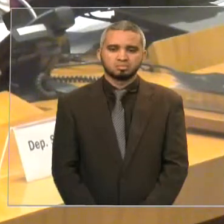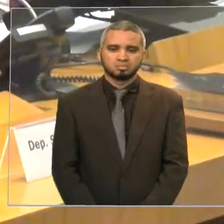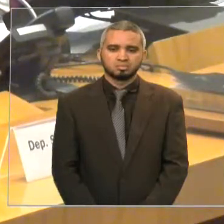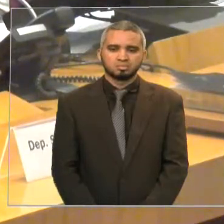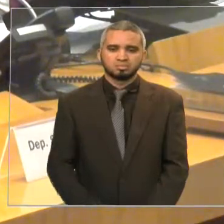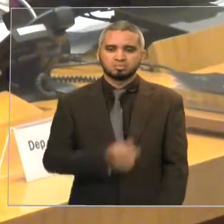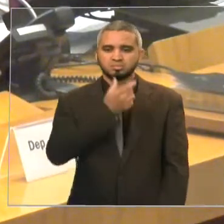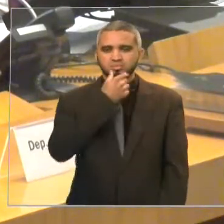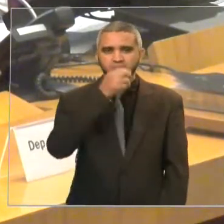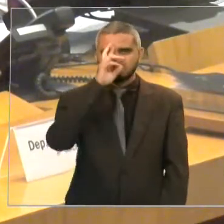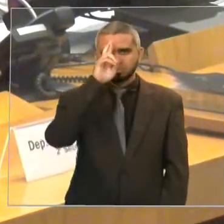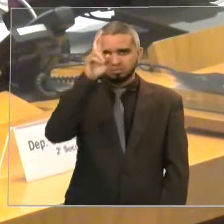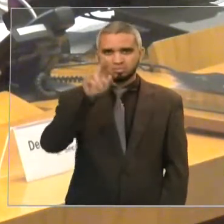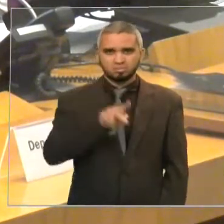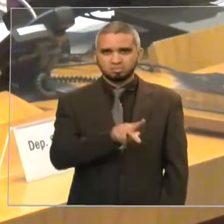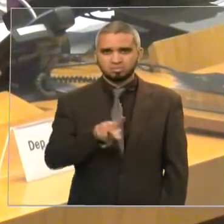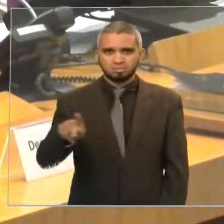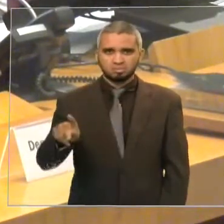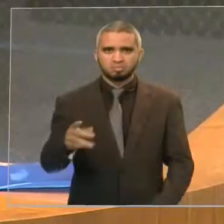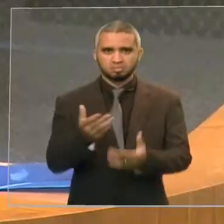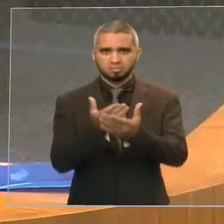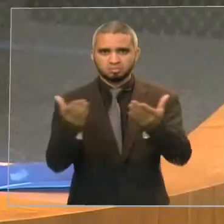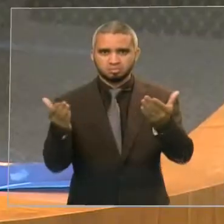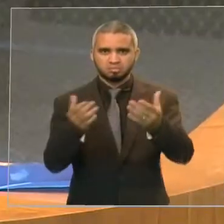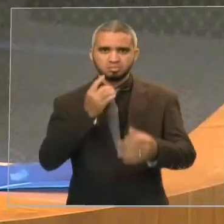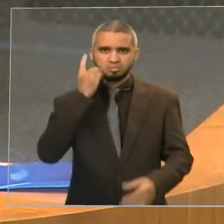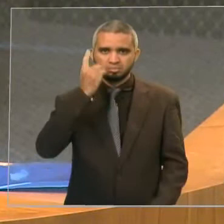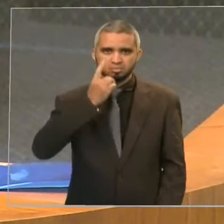Senhor presidente, demais pares,